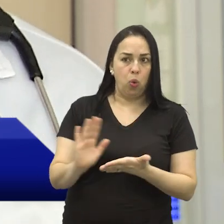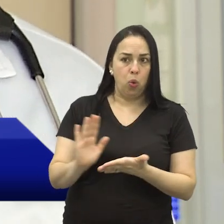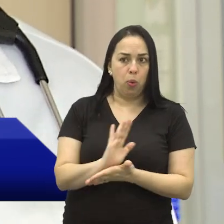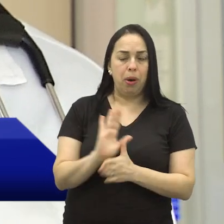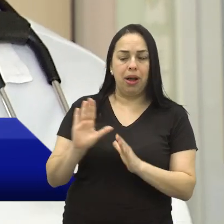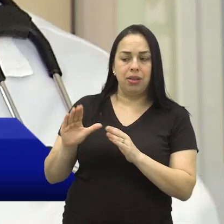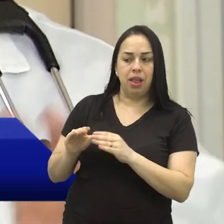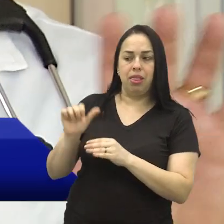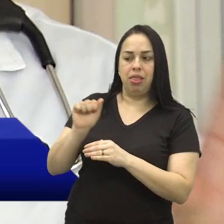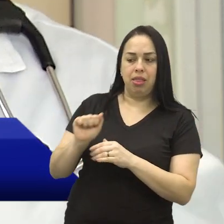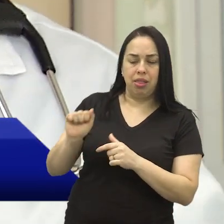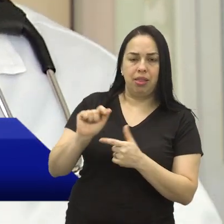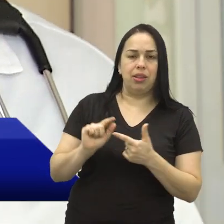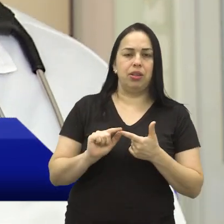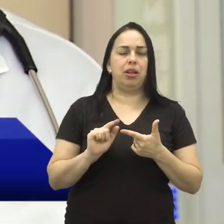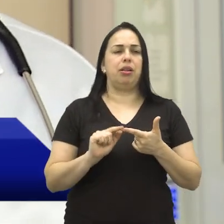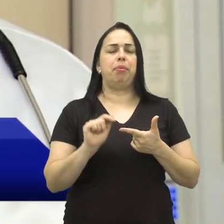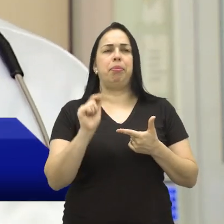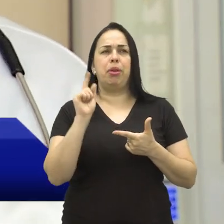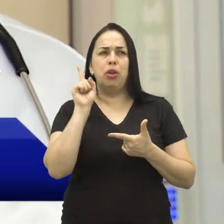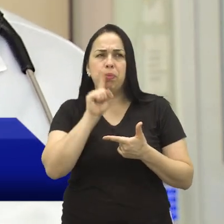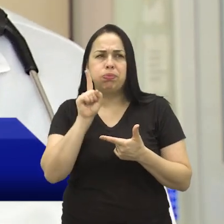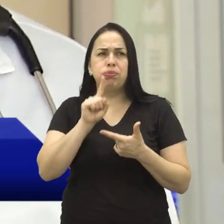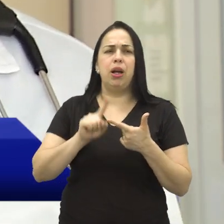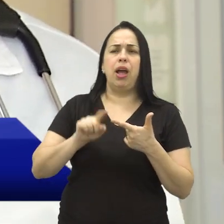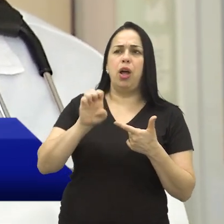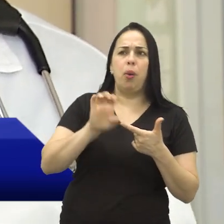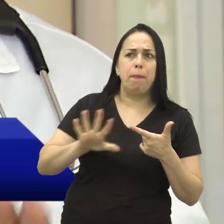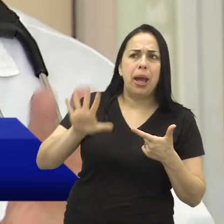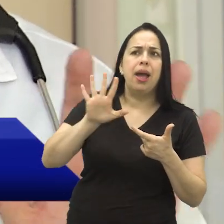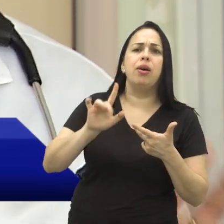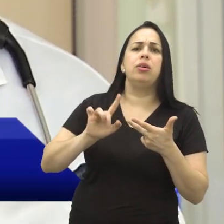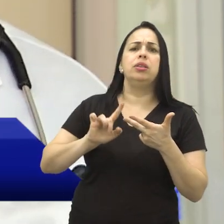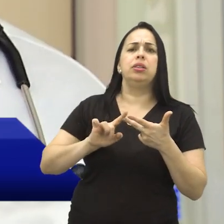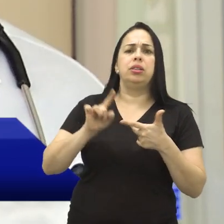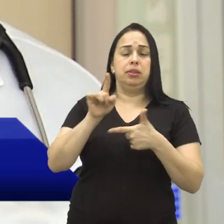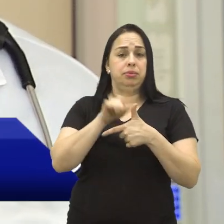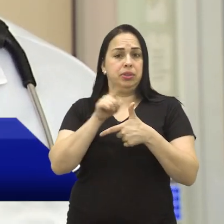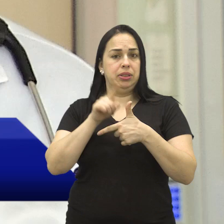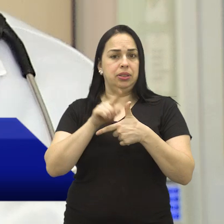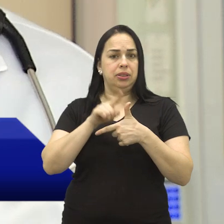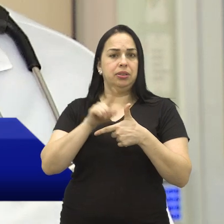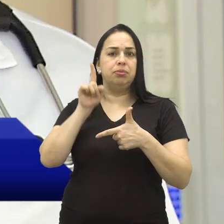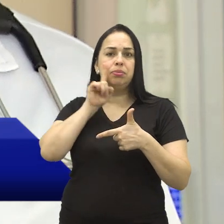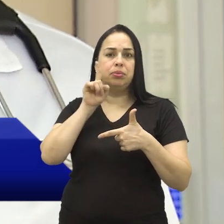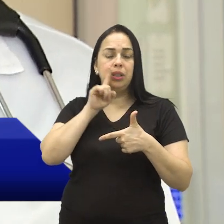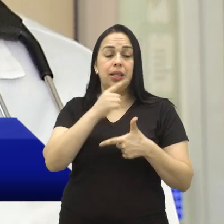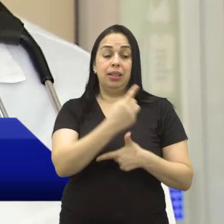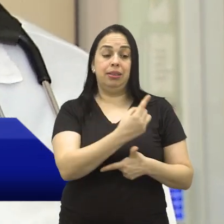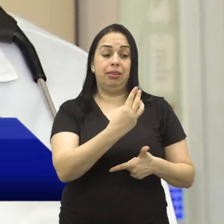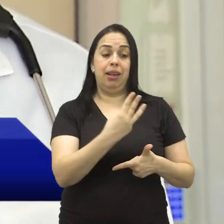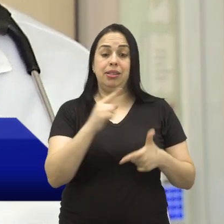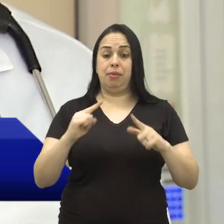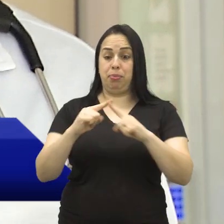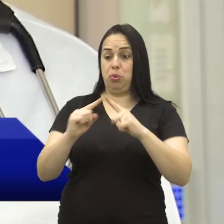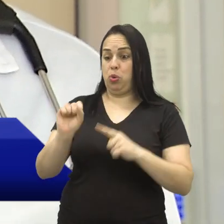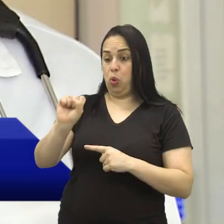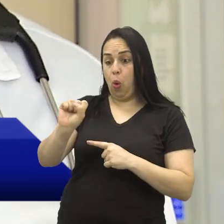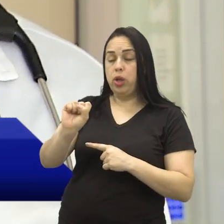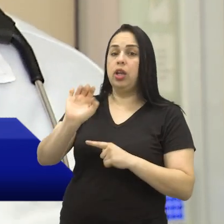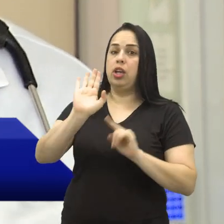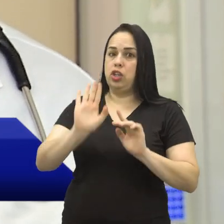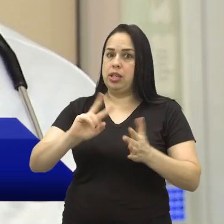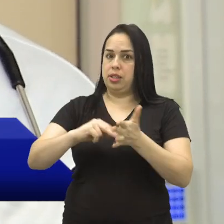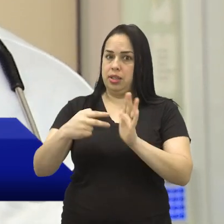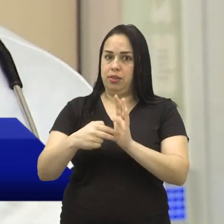sociedades de cardiologia, a Sociedade Europeia, a Sociedade Americana de Cardiologia. A Sociedade Americana de Cardiologia preconiza que 13/8 já é uma